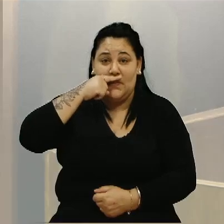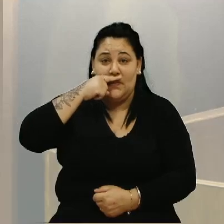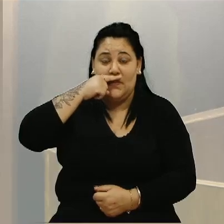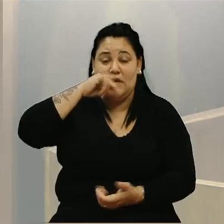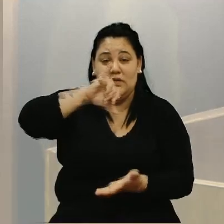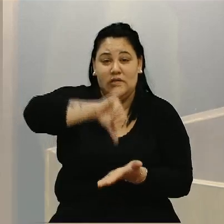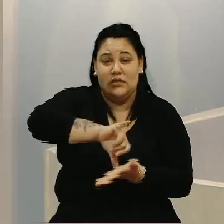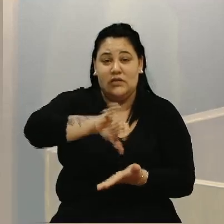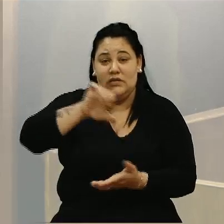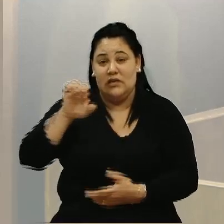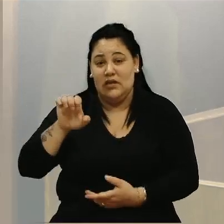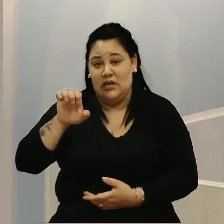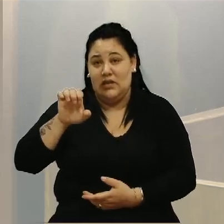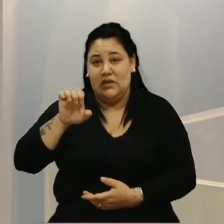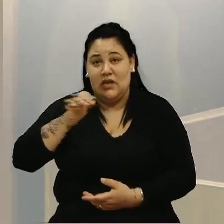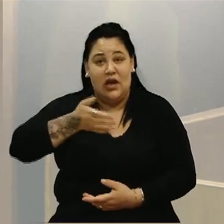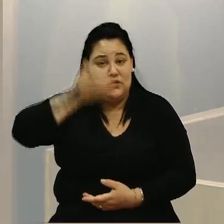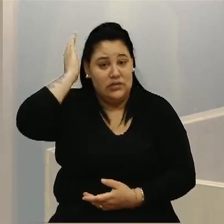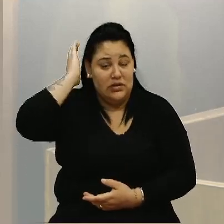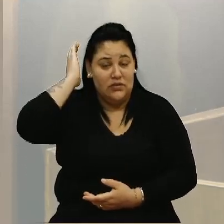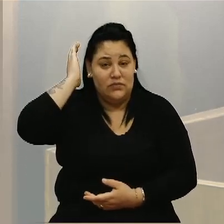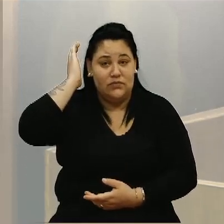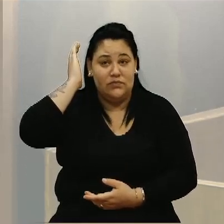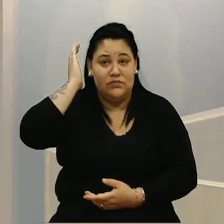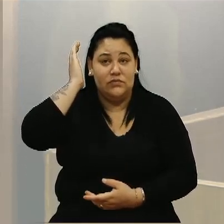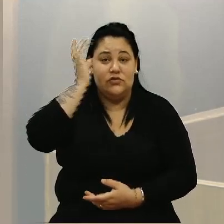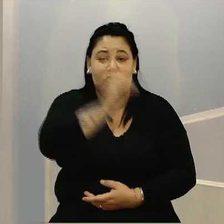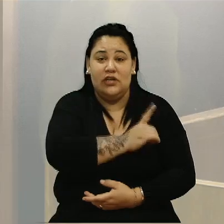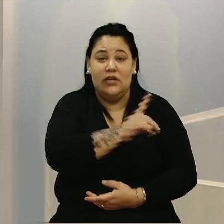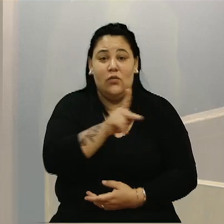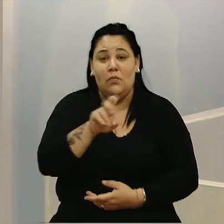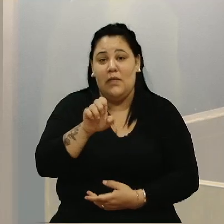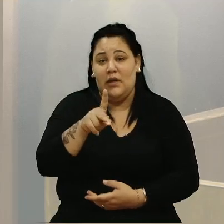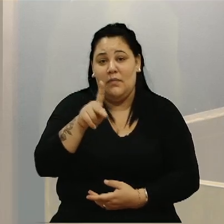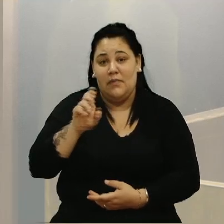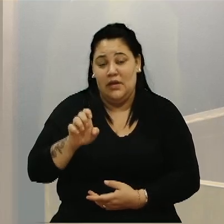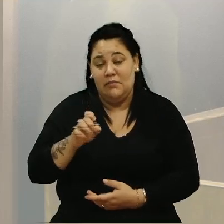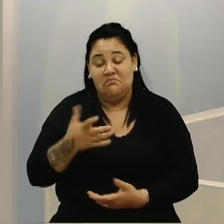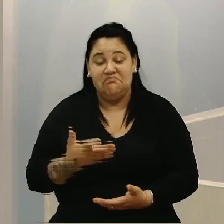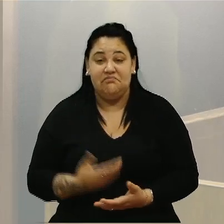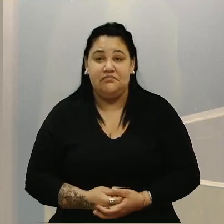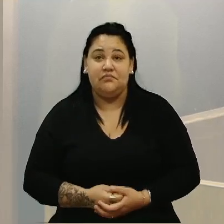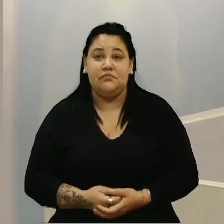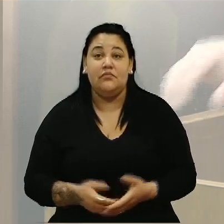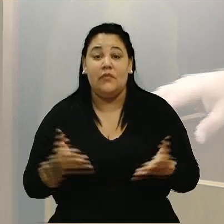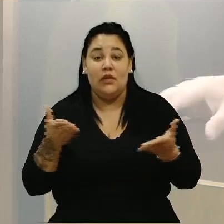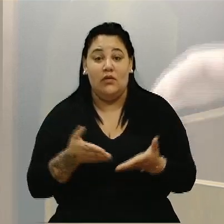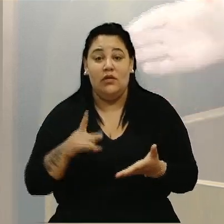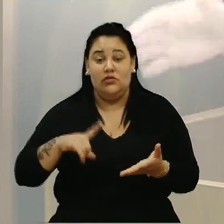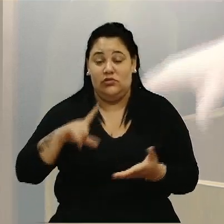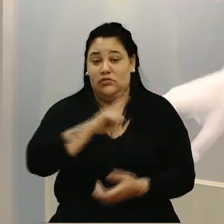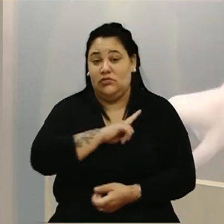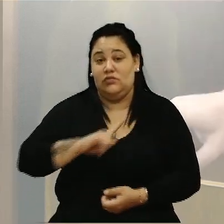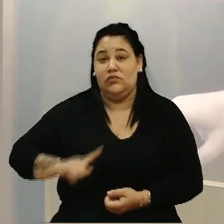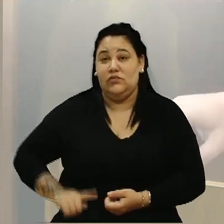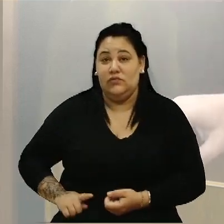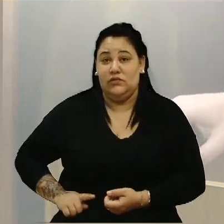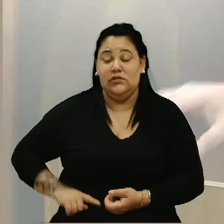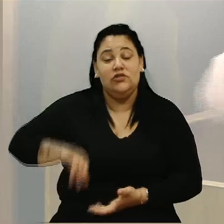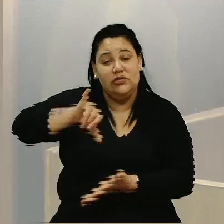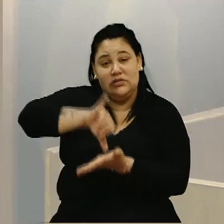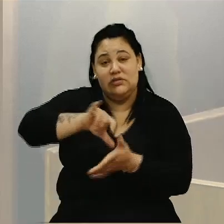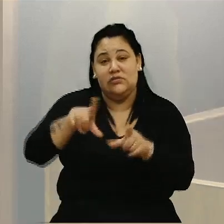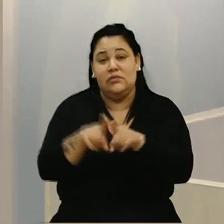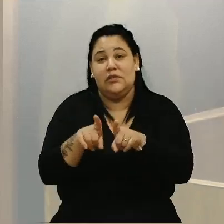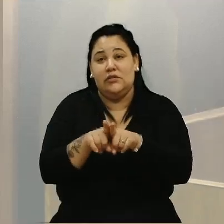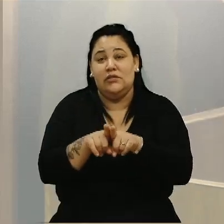centro-esquerda, que foi o governo Alceu, governo de esquerda, que foi o governo Pepe, né? E agora nós temos um governo que também é de centro.